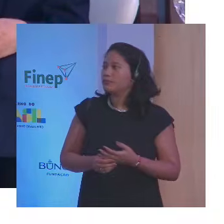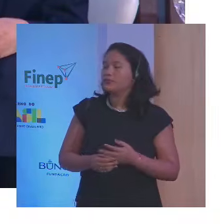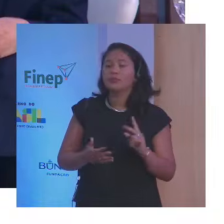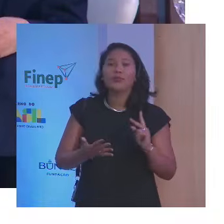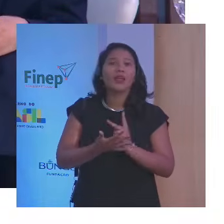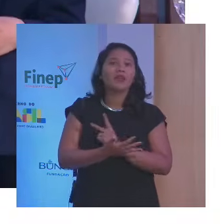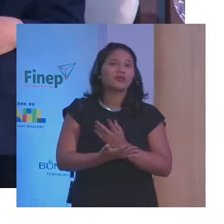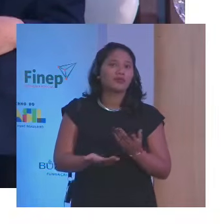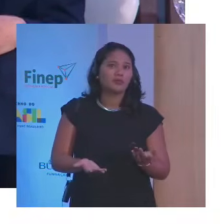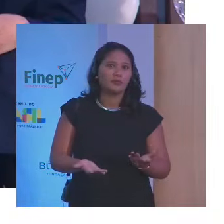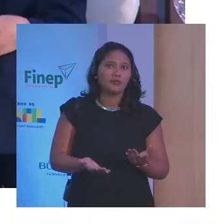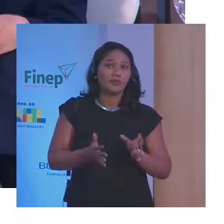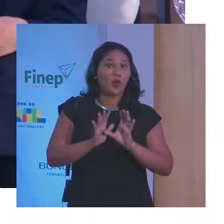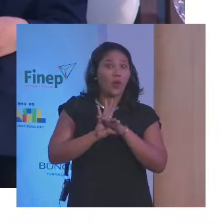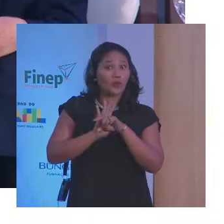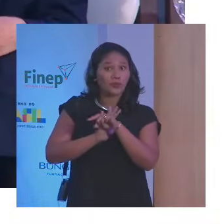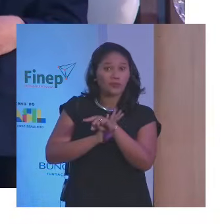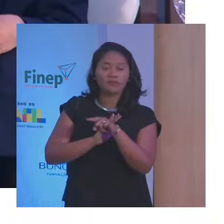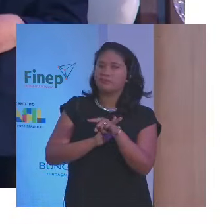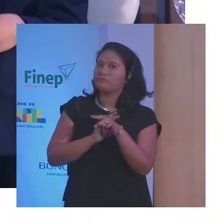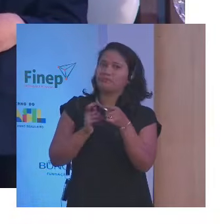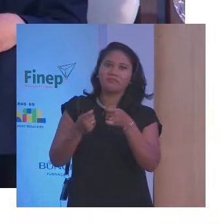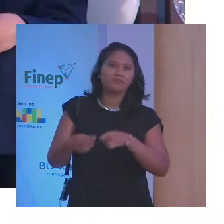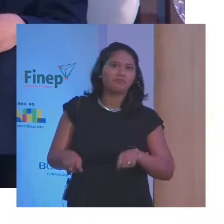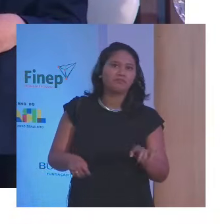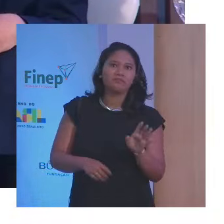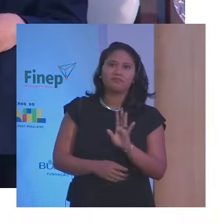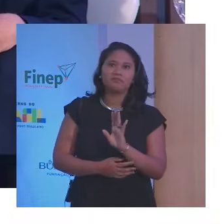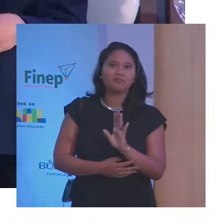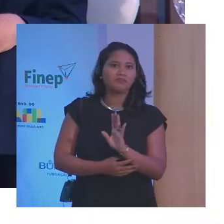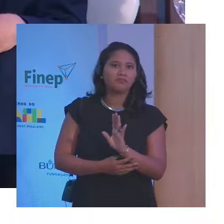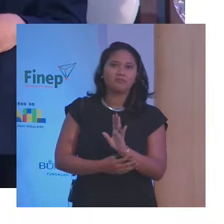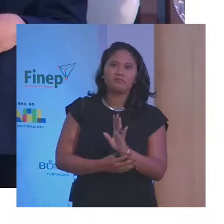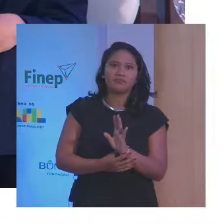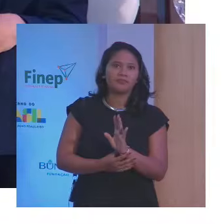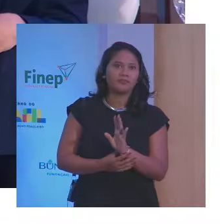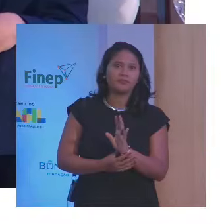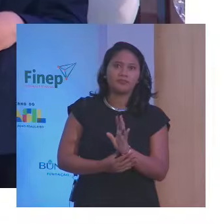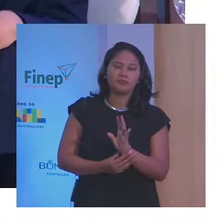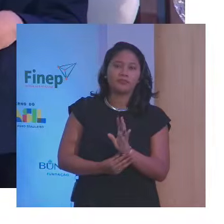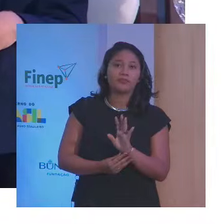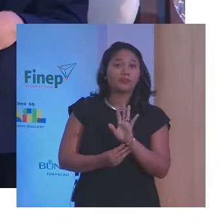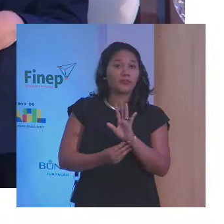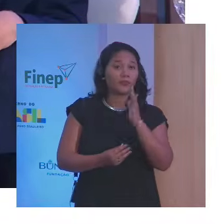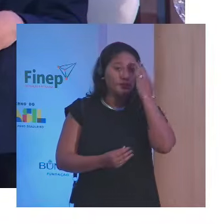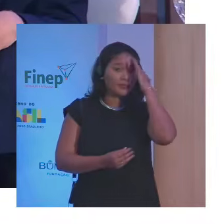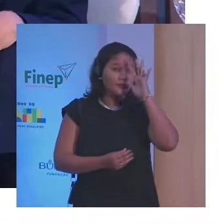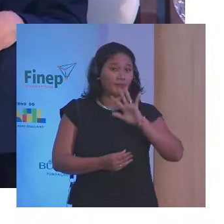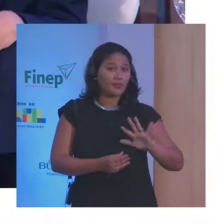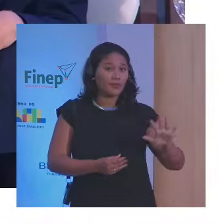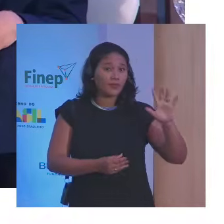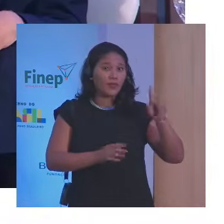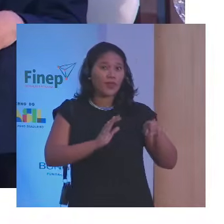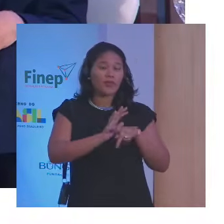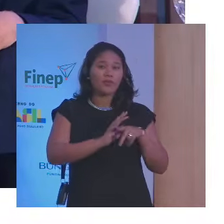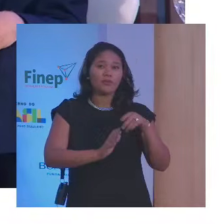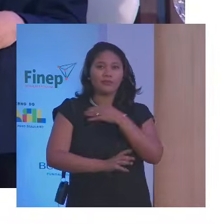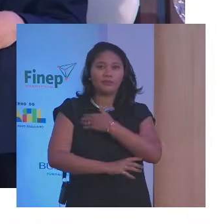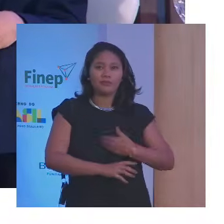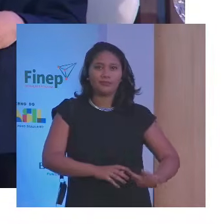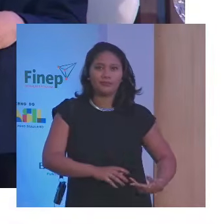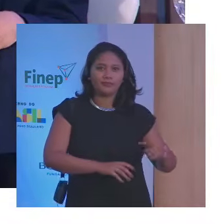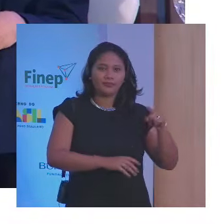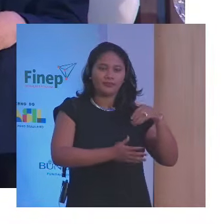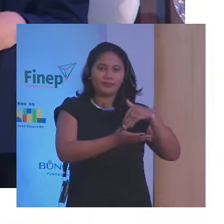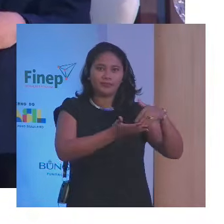está errado. Pelo conceito de inovação, você não precisa necessariamente chegar na comercialização. Mas o entendimento do Itamaraty, que você tem que